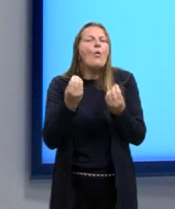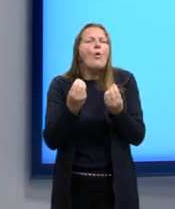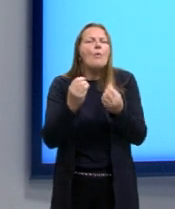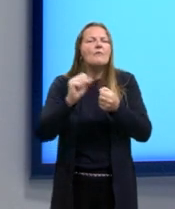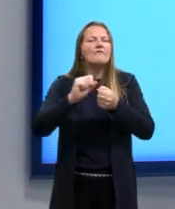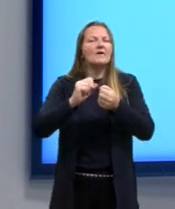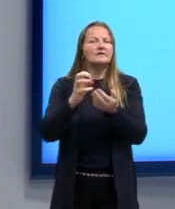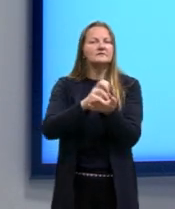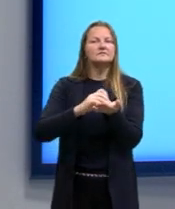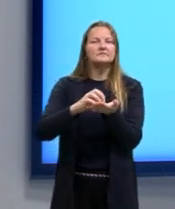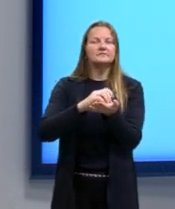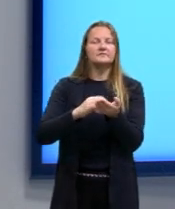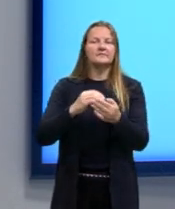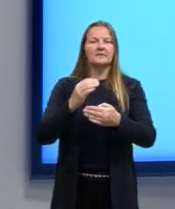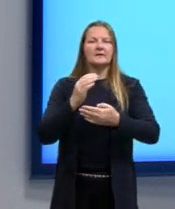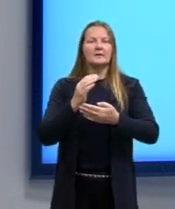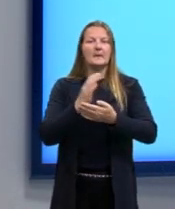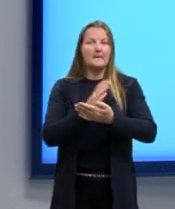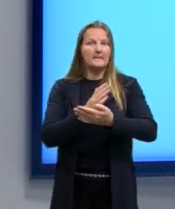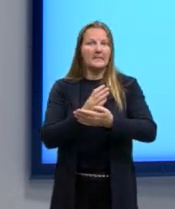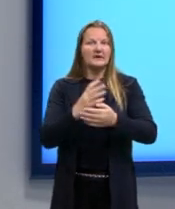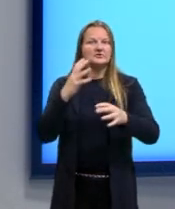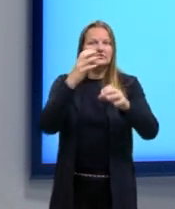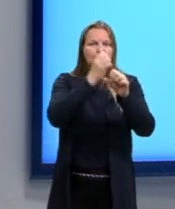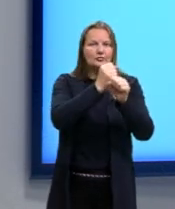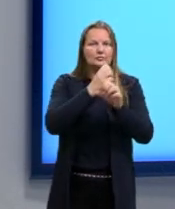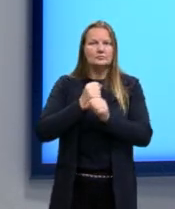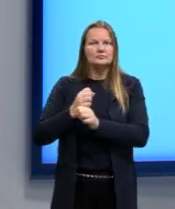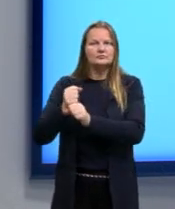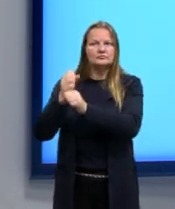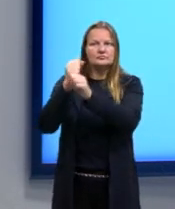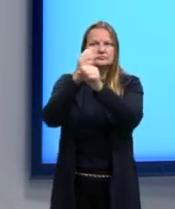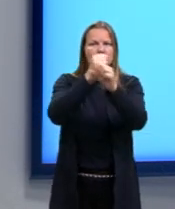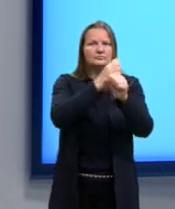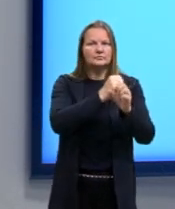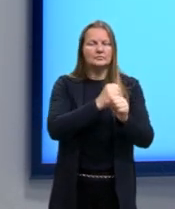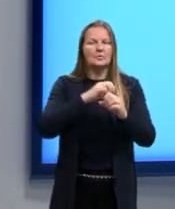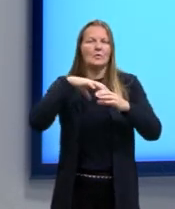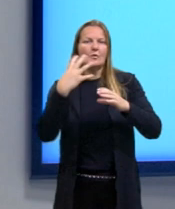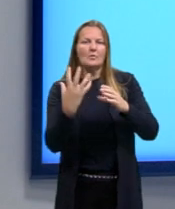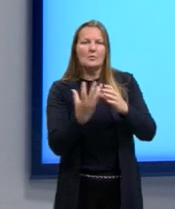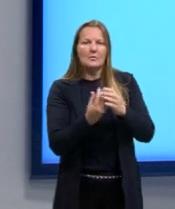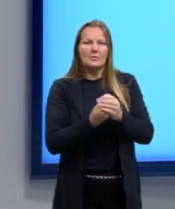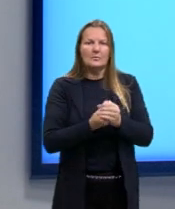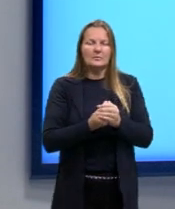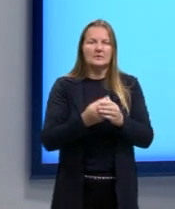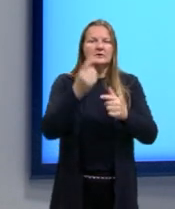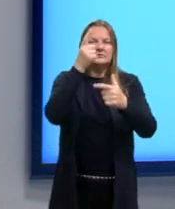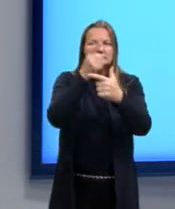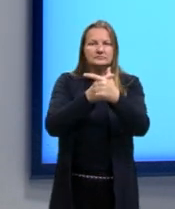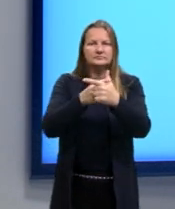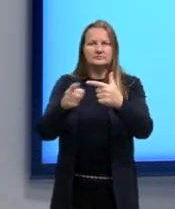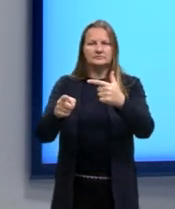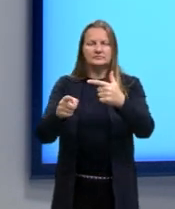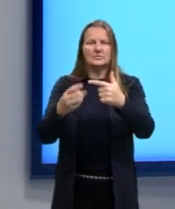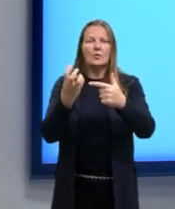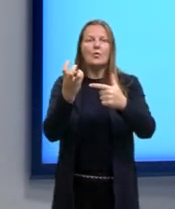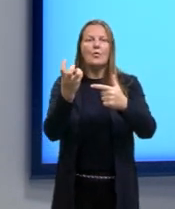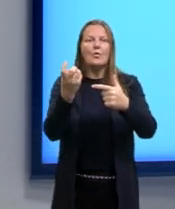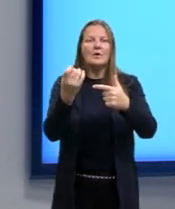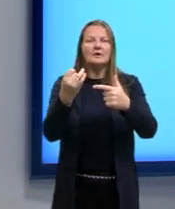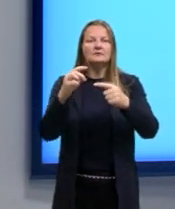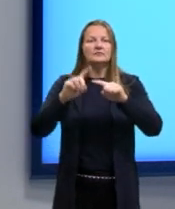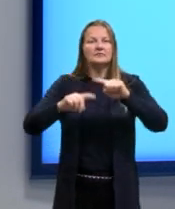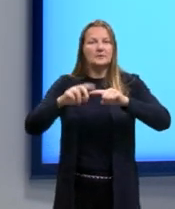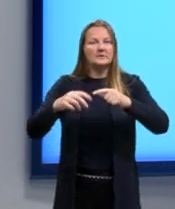a média ela é calculada Somando todos os valores do conjunto E dividindo né pela quantidade de